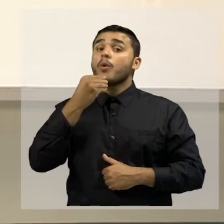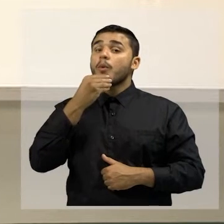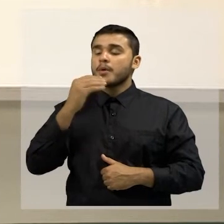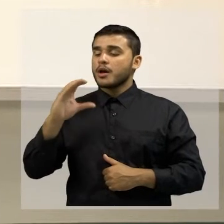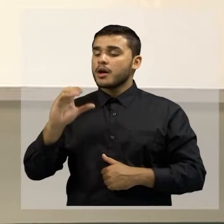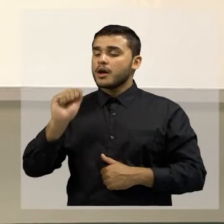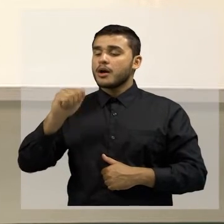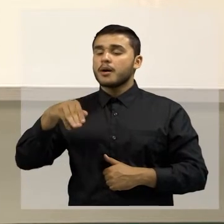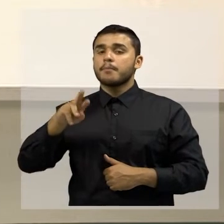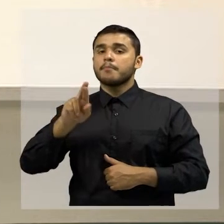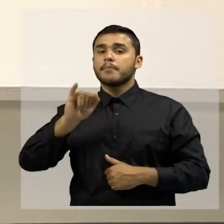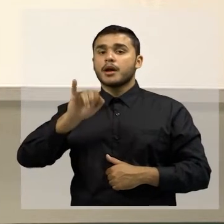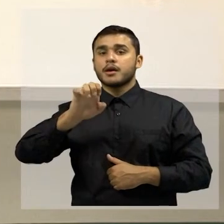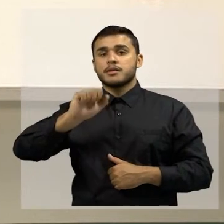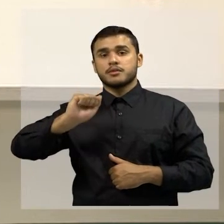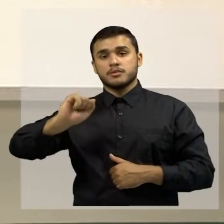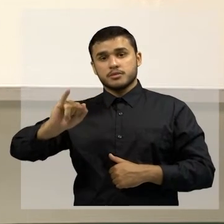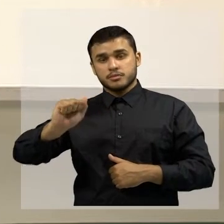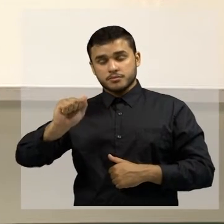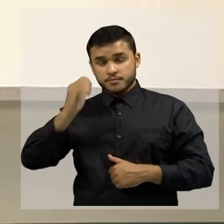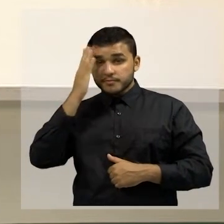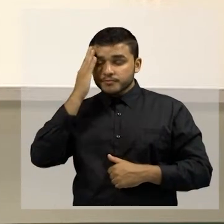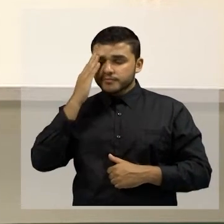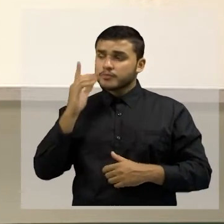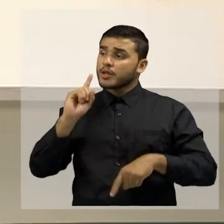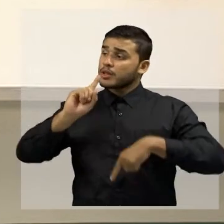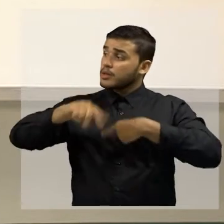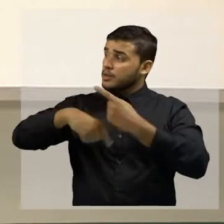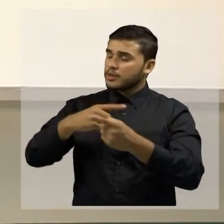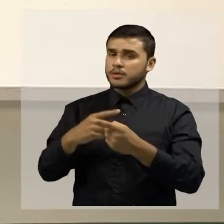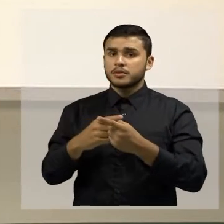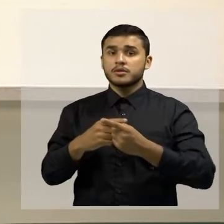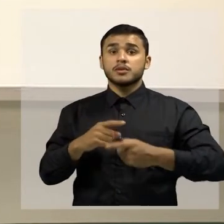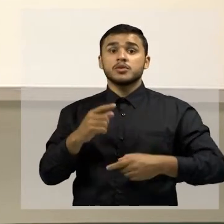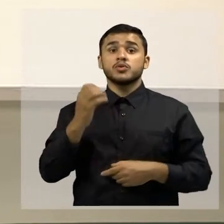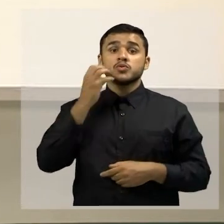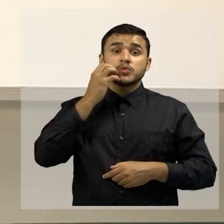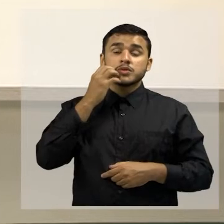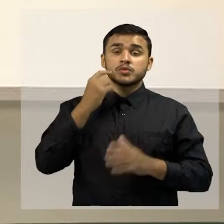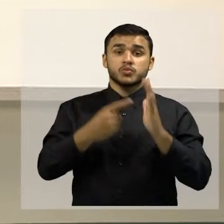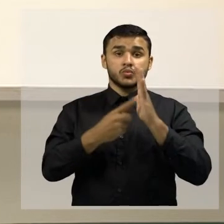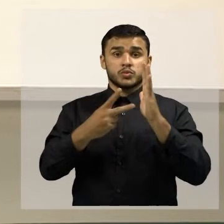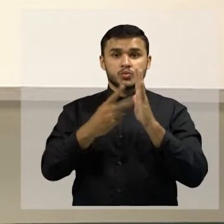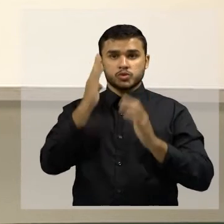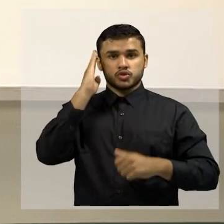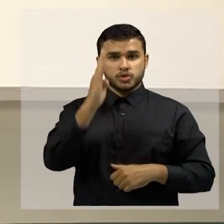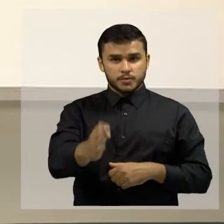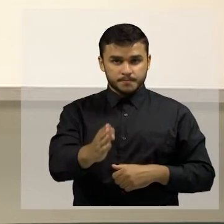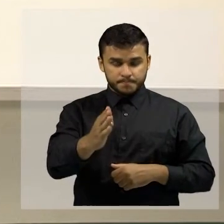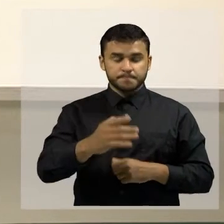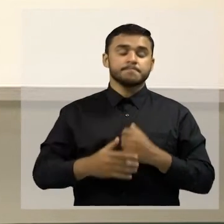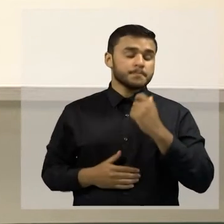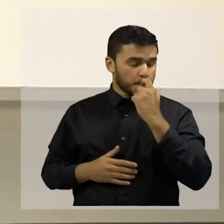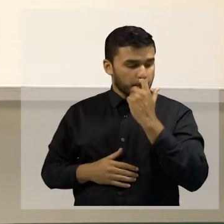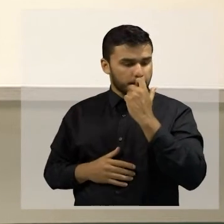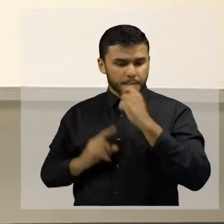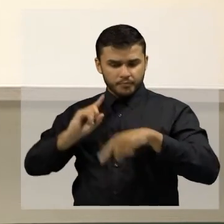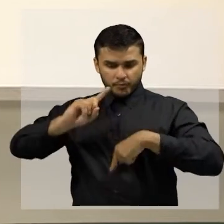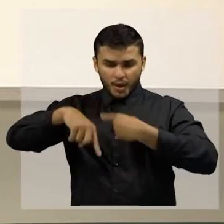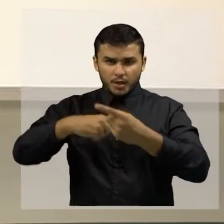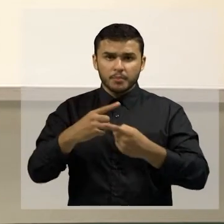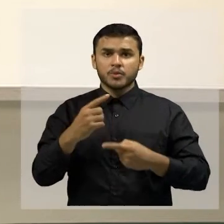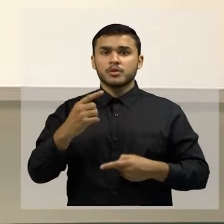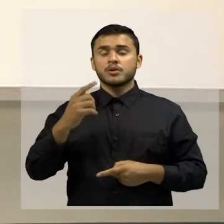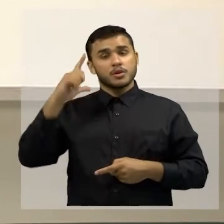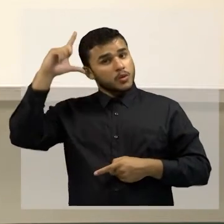elege Juracy, e Juracy se elege 2 vezes prefeito. E depois Luziane se elege também